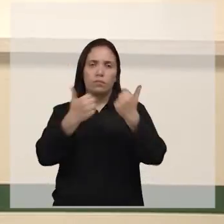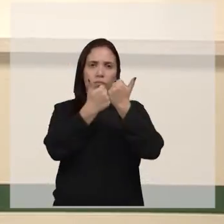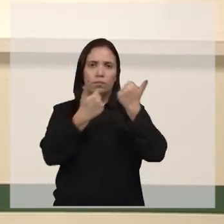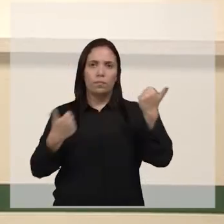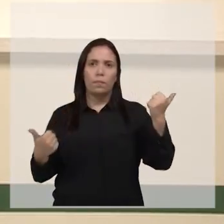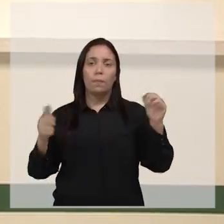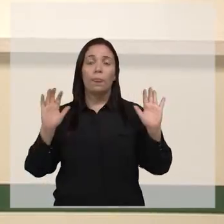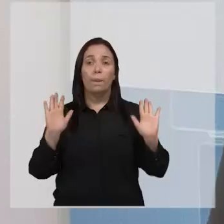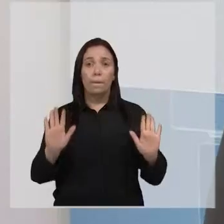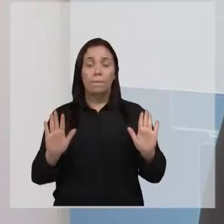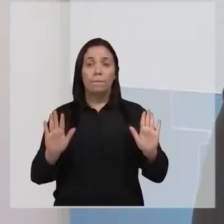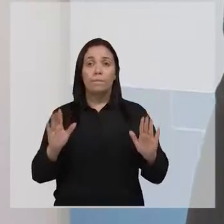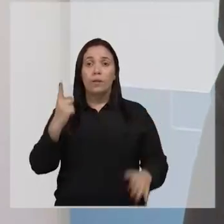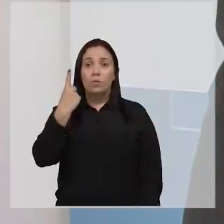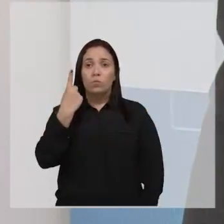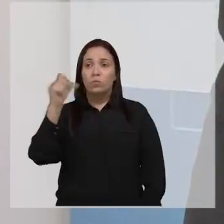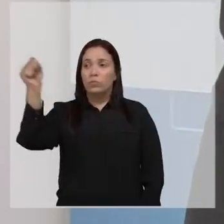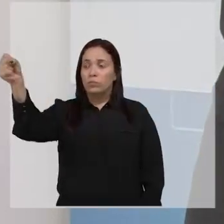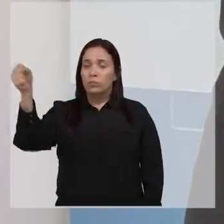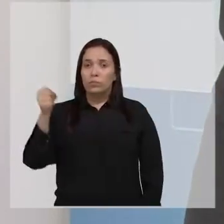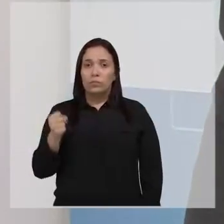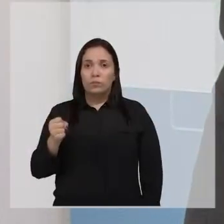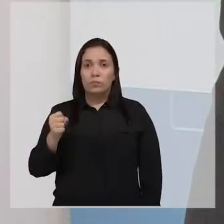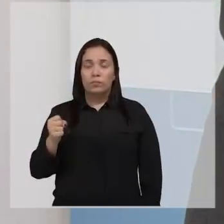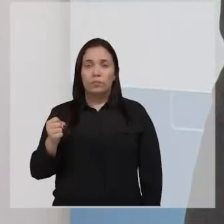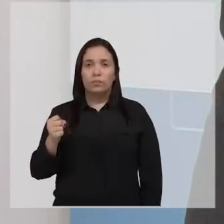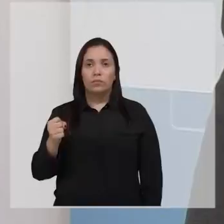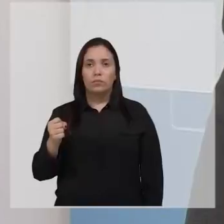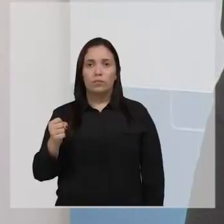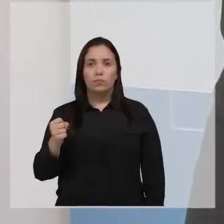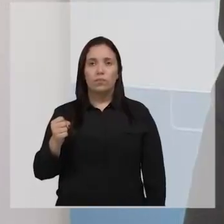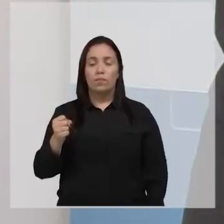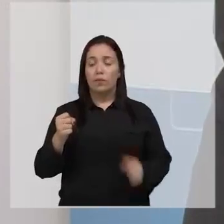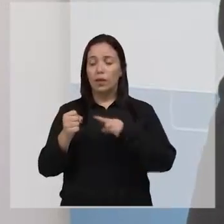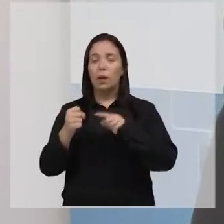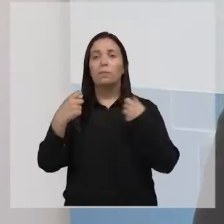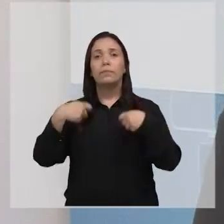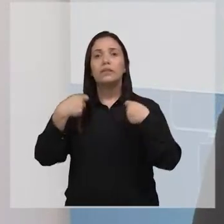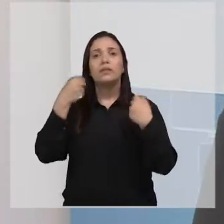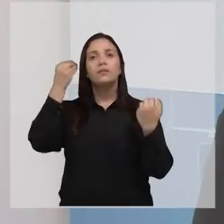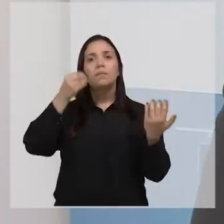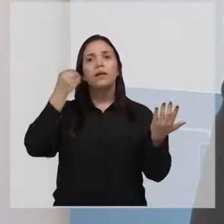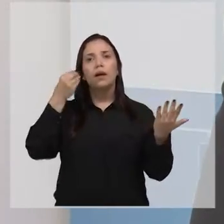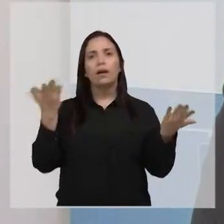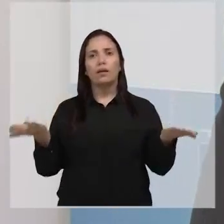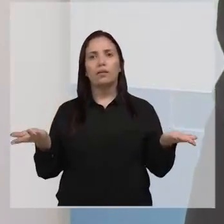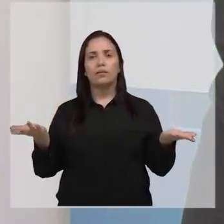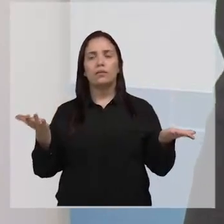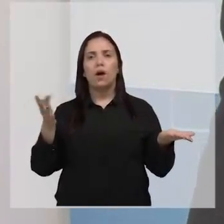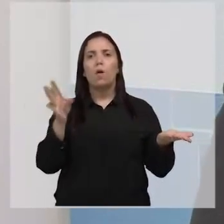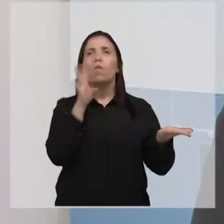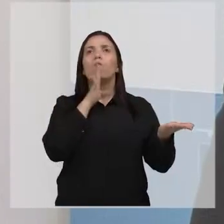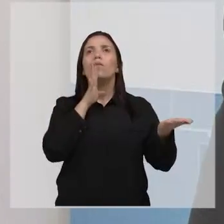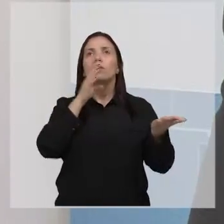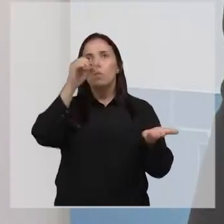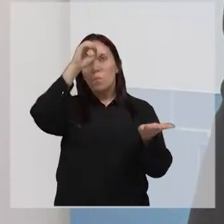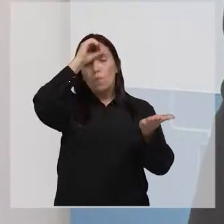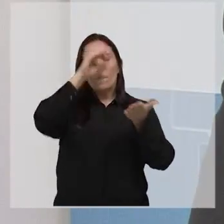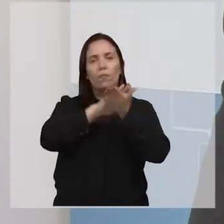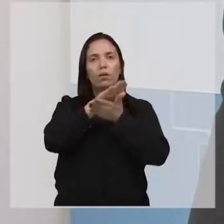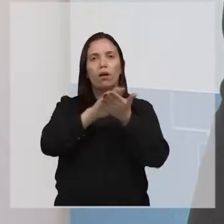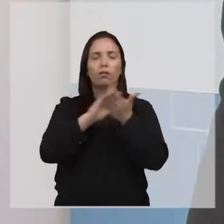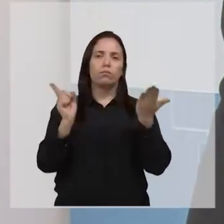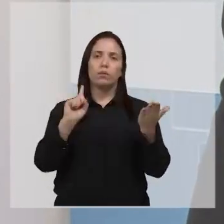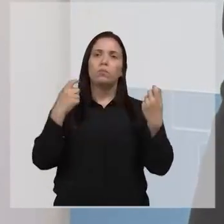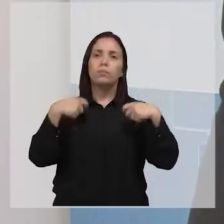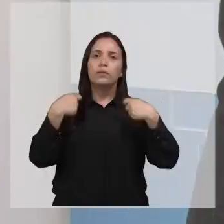Agora, só que o indicado para aquela área tem que conhecer a área, cara. Tem que estar à altura. Tem que estar à altura do cargo. Coisa